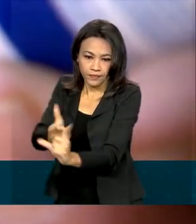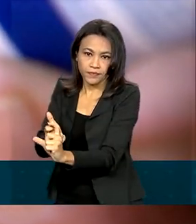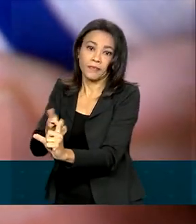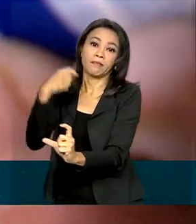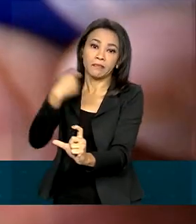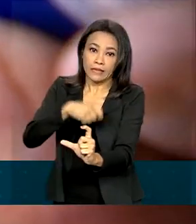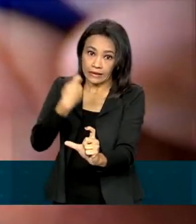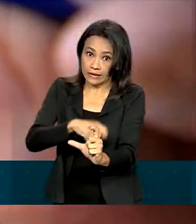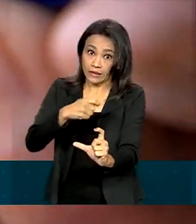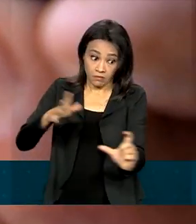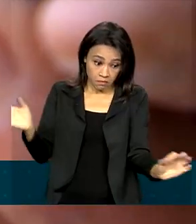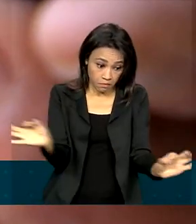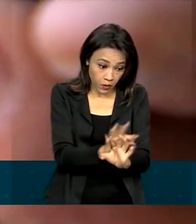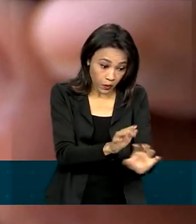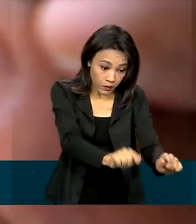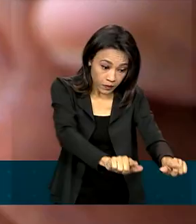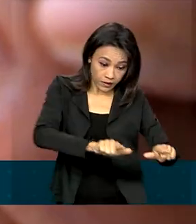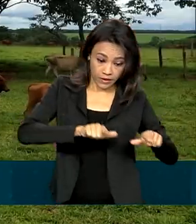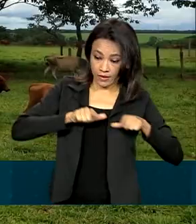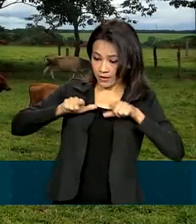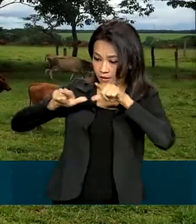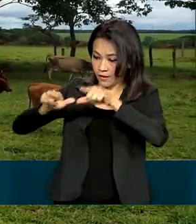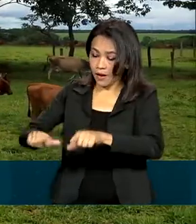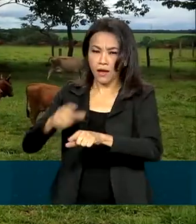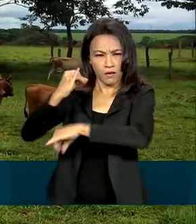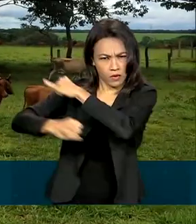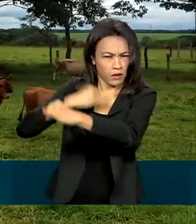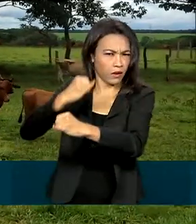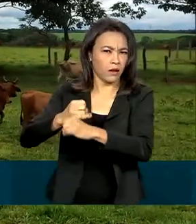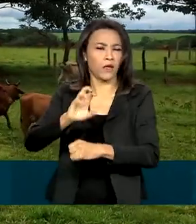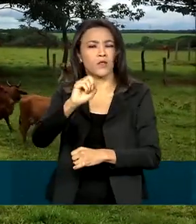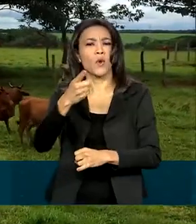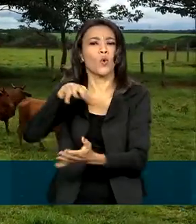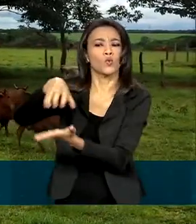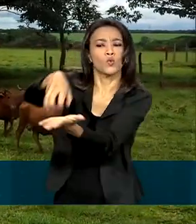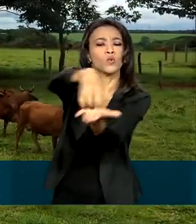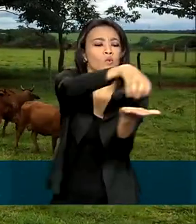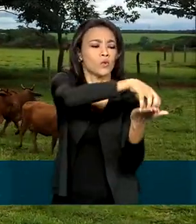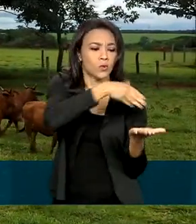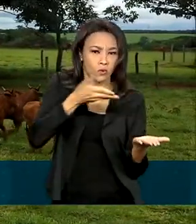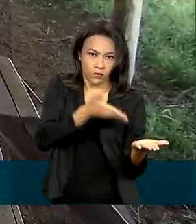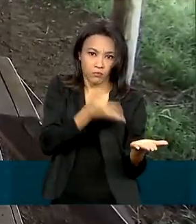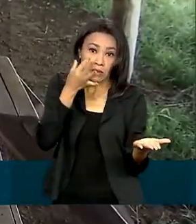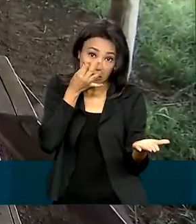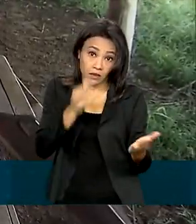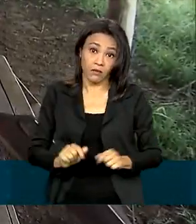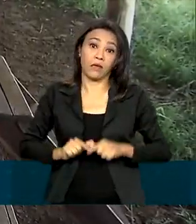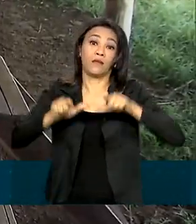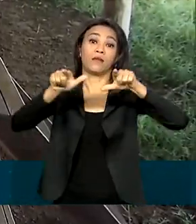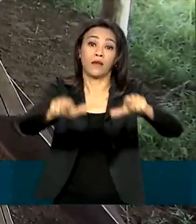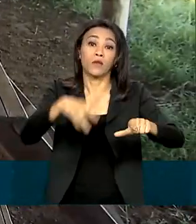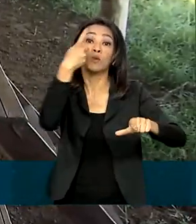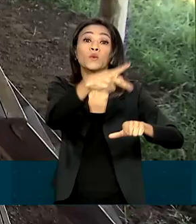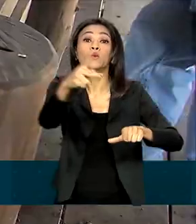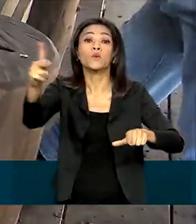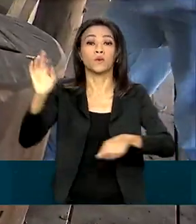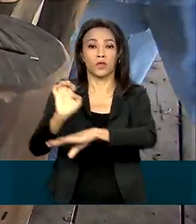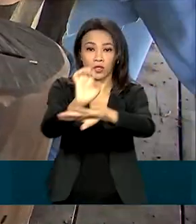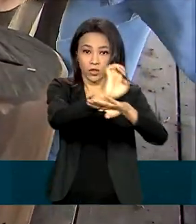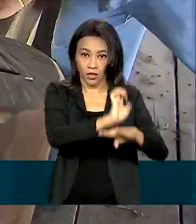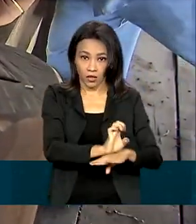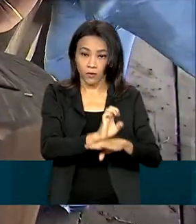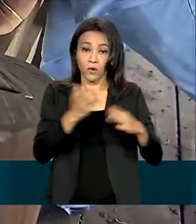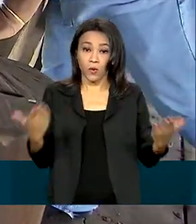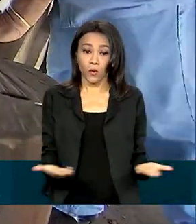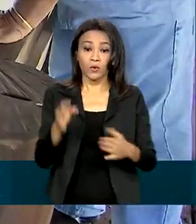entregar a comprovação de forma online ou presencial nos postos designados pelo Serviço Veterinário Estadual. Atualmente,